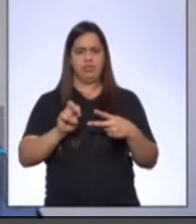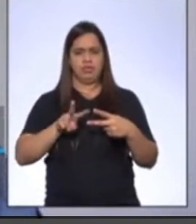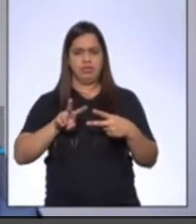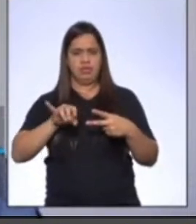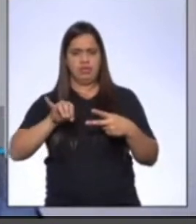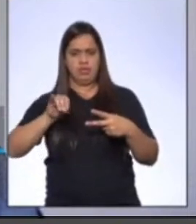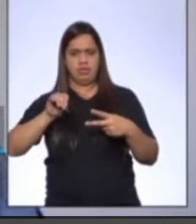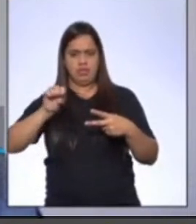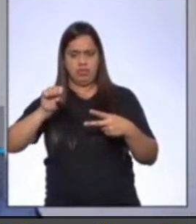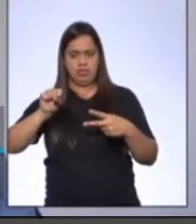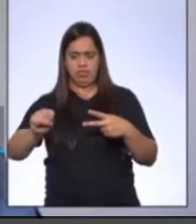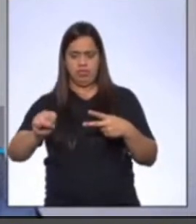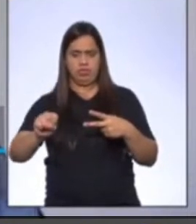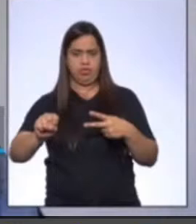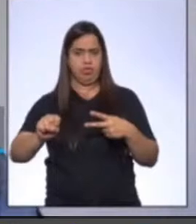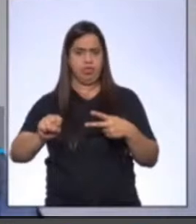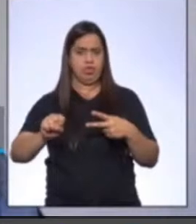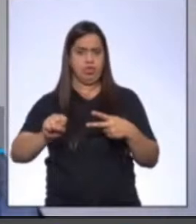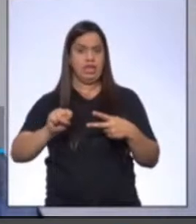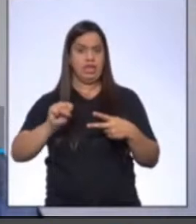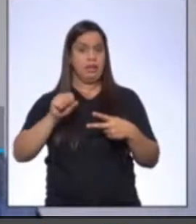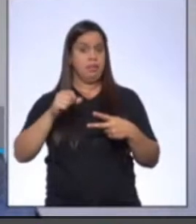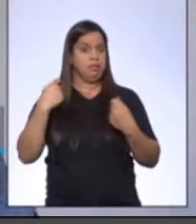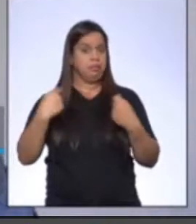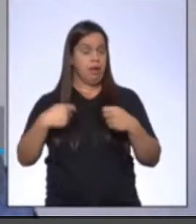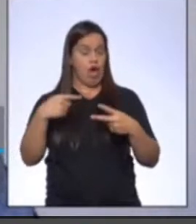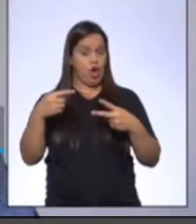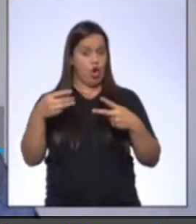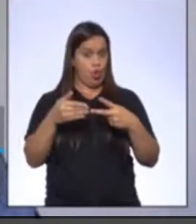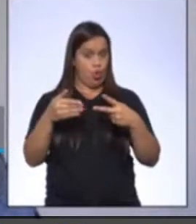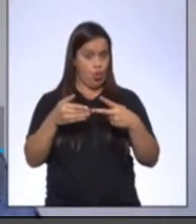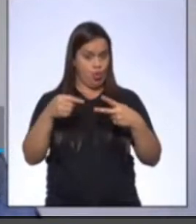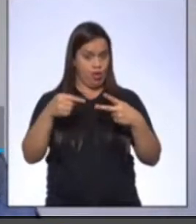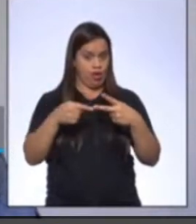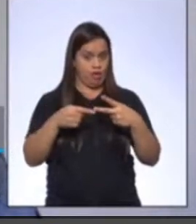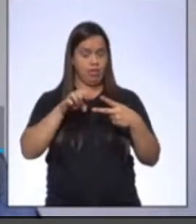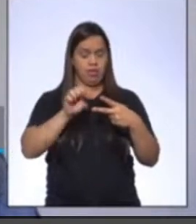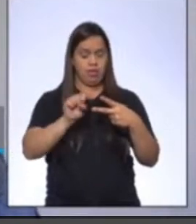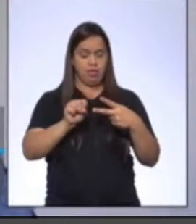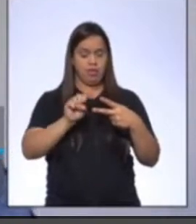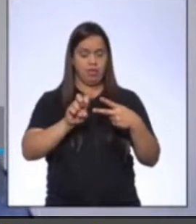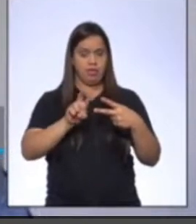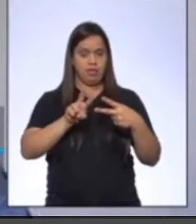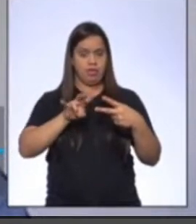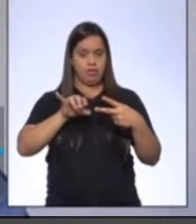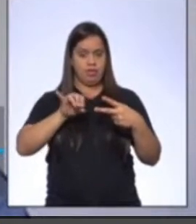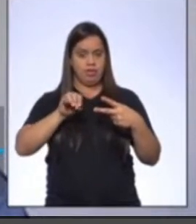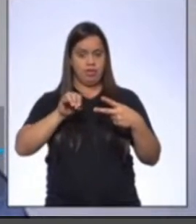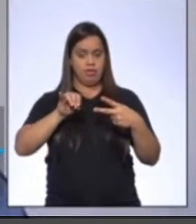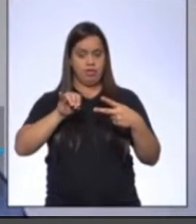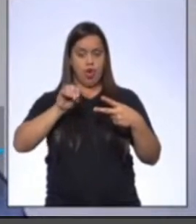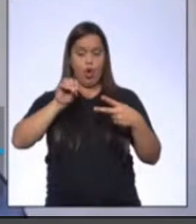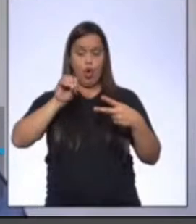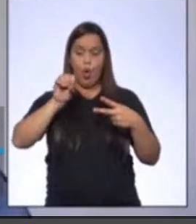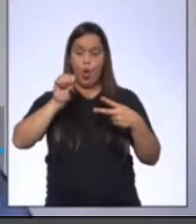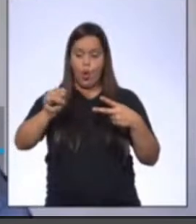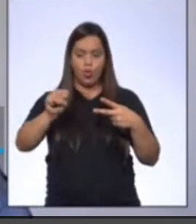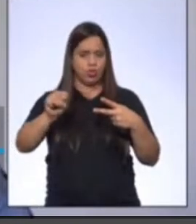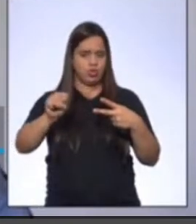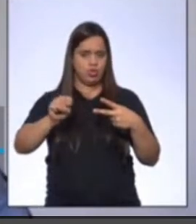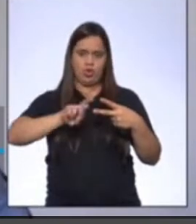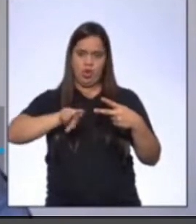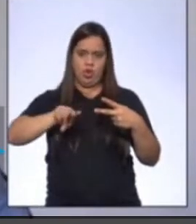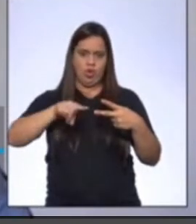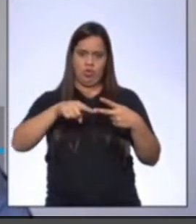para concordar, teria que ser sérvios. Então, essa era de lambuja para você descartar, né? Ataques não tem como